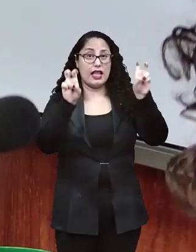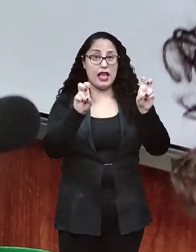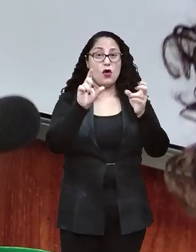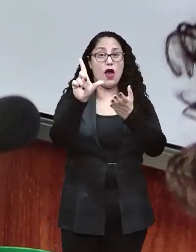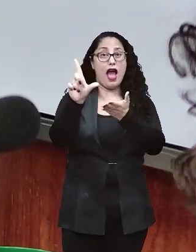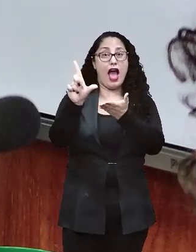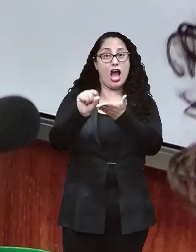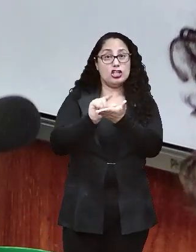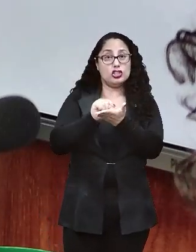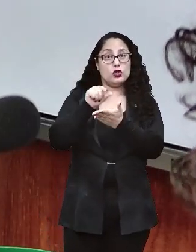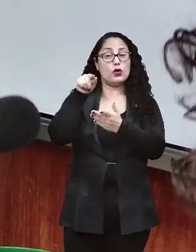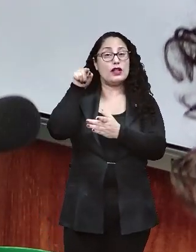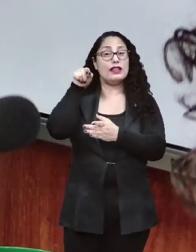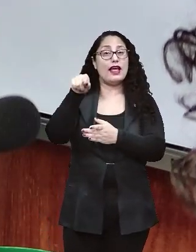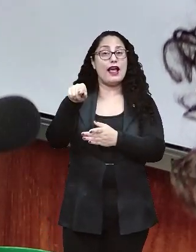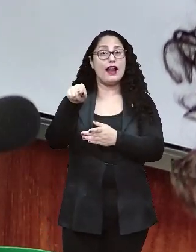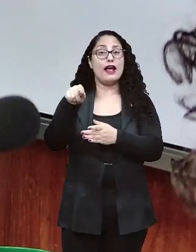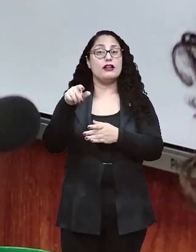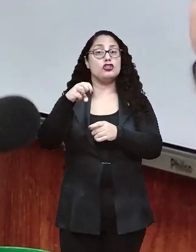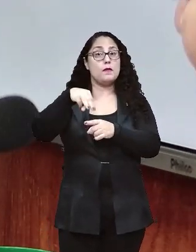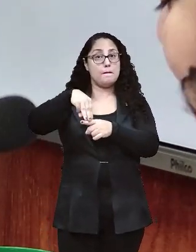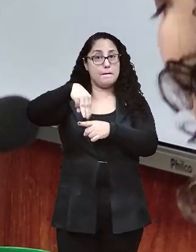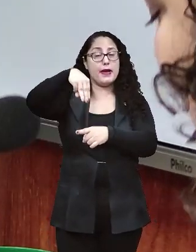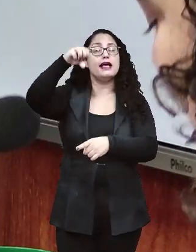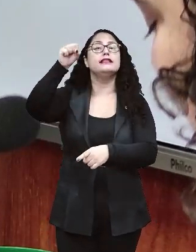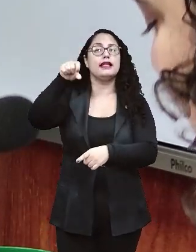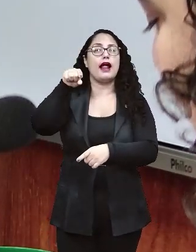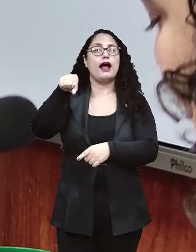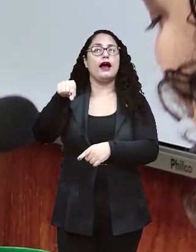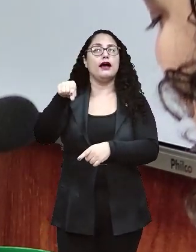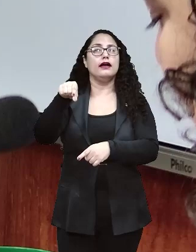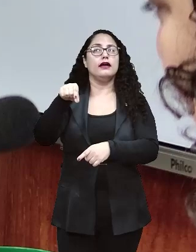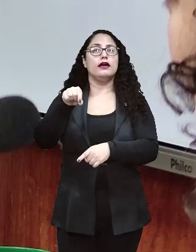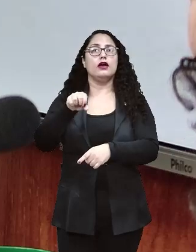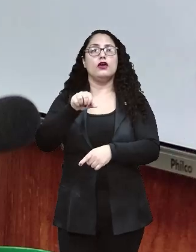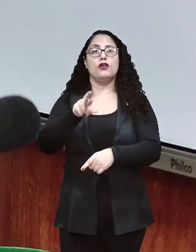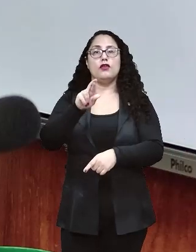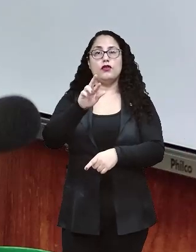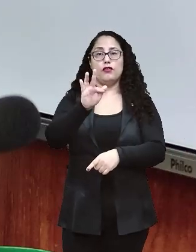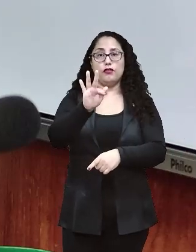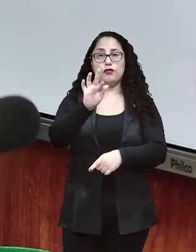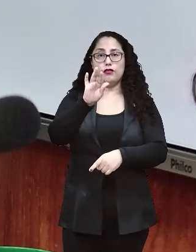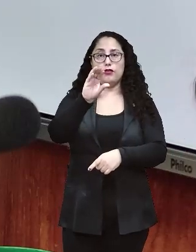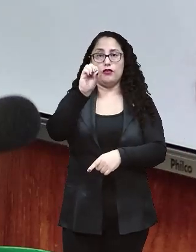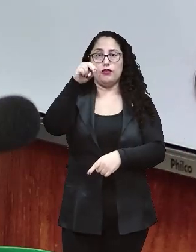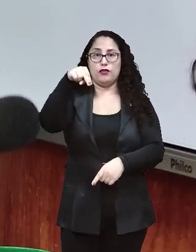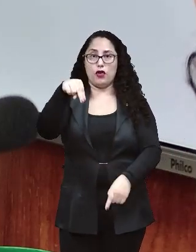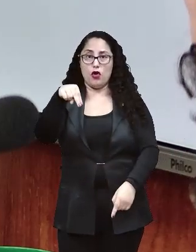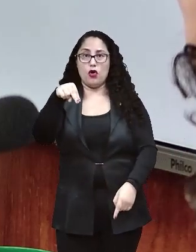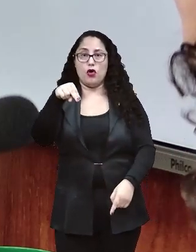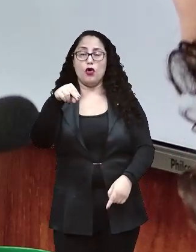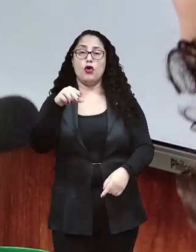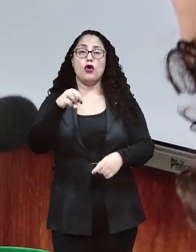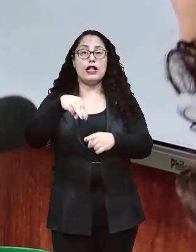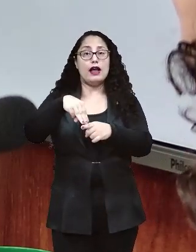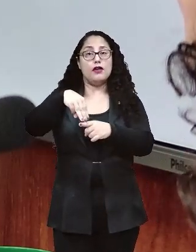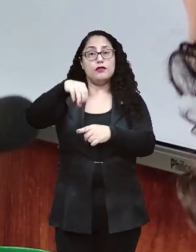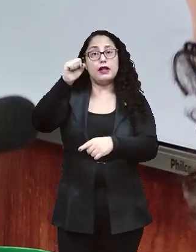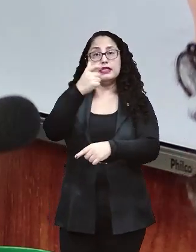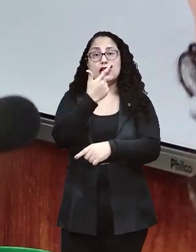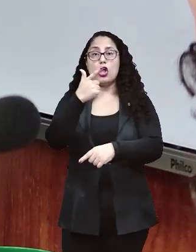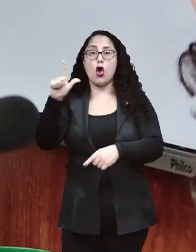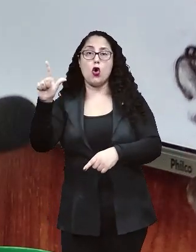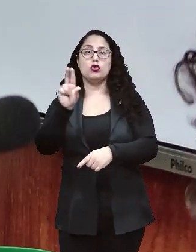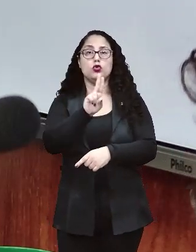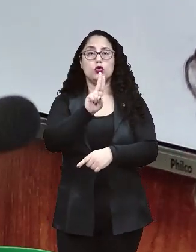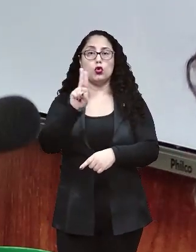artigo dela, que foi um artigo de mestrado, né, da Fran Winard, que na verdade o nome dela no mestrado é um outro